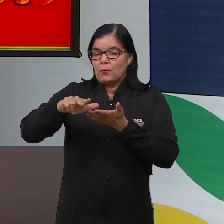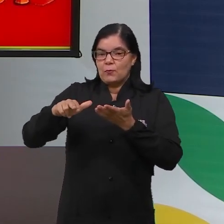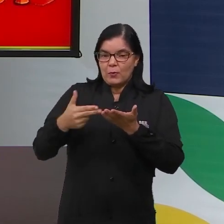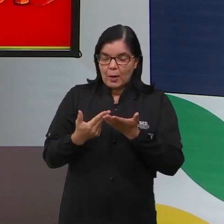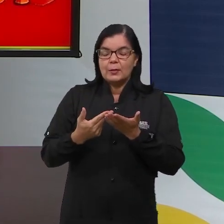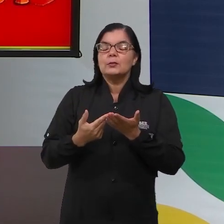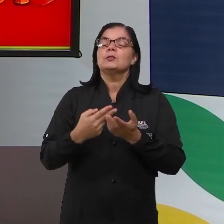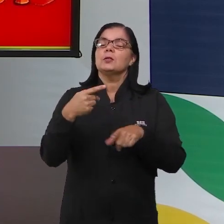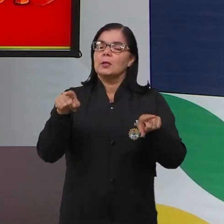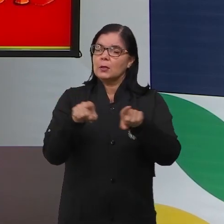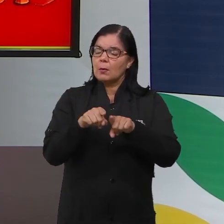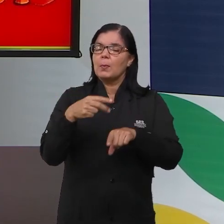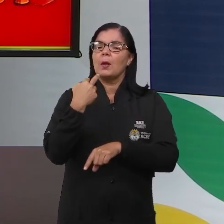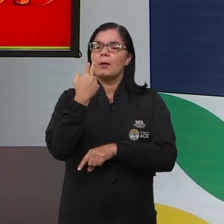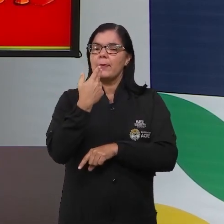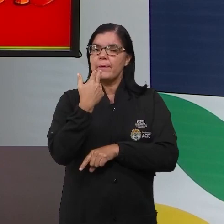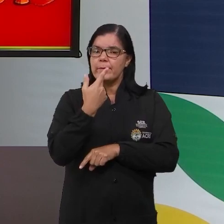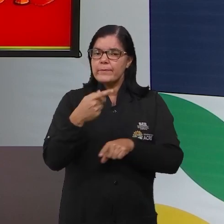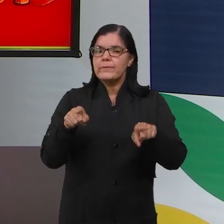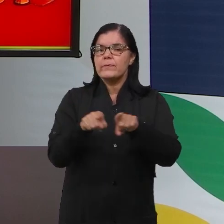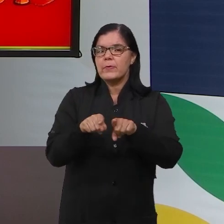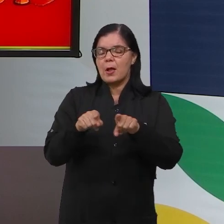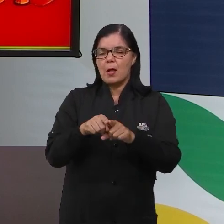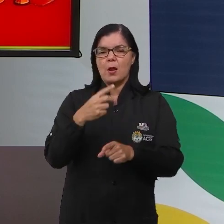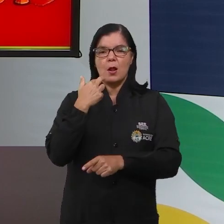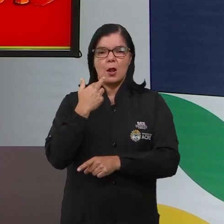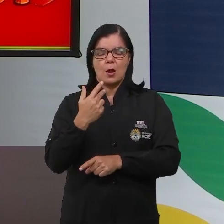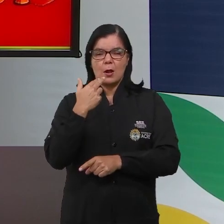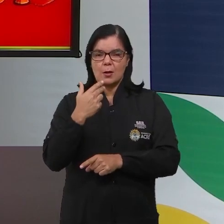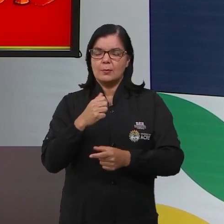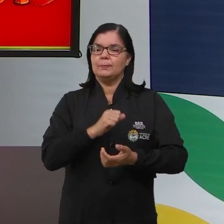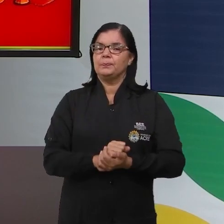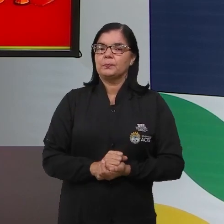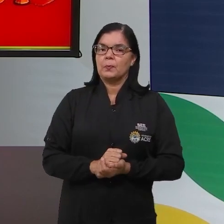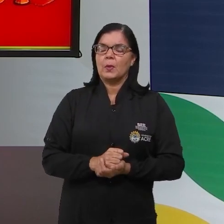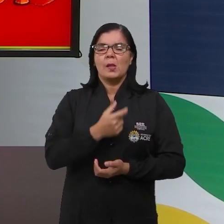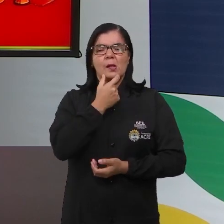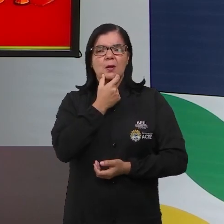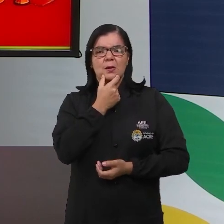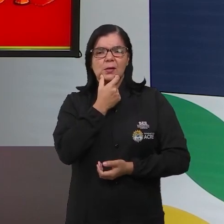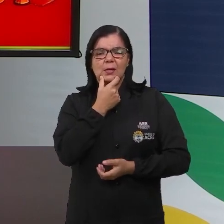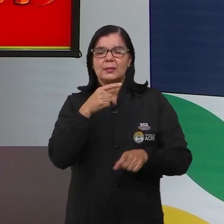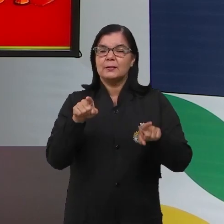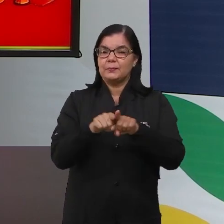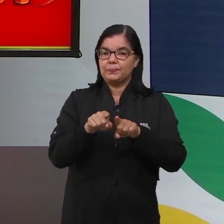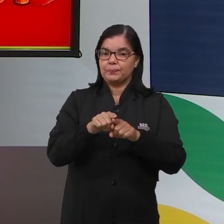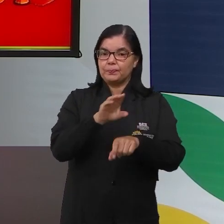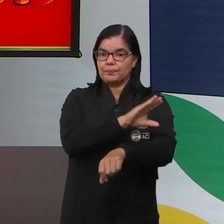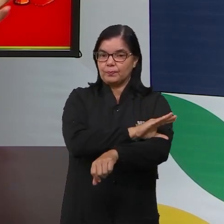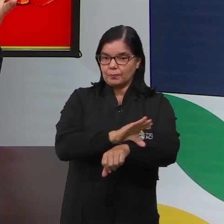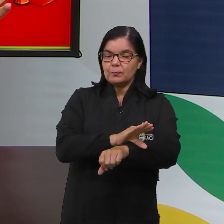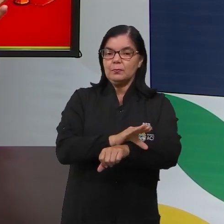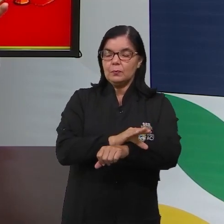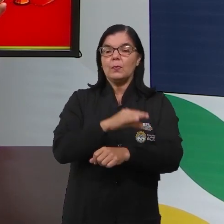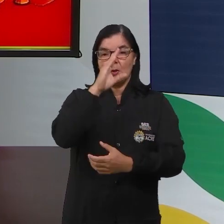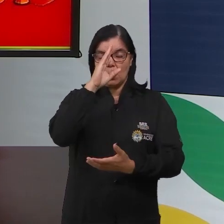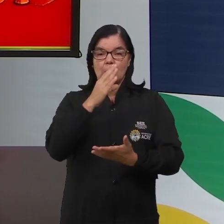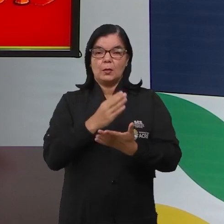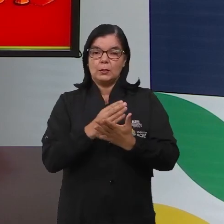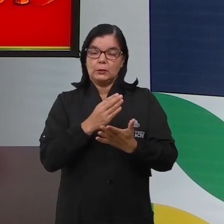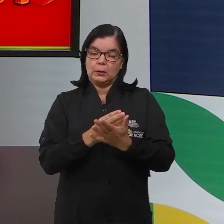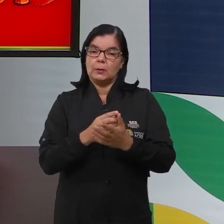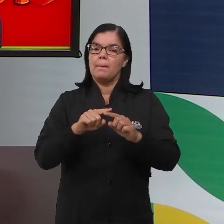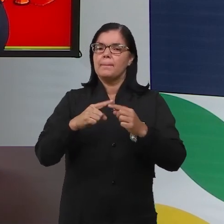do espanhol. É só os Estados Unidos que fala inglês? Claro que não, é já uma cultura anglo-saxônica, eu acredito que é nessa